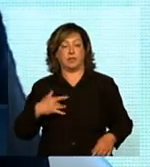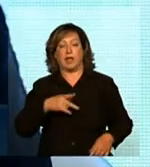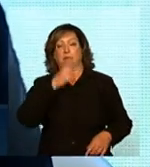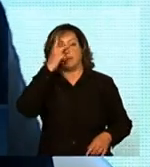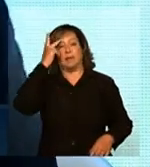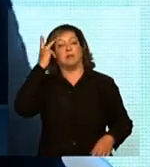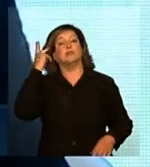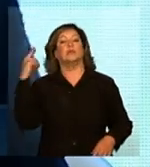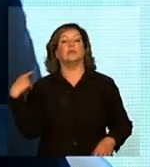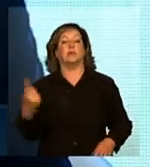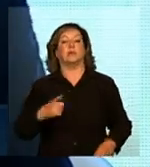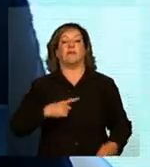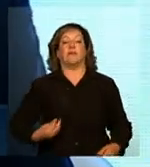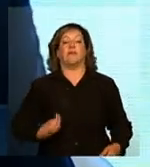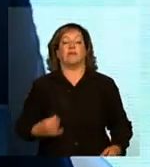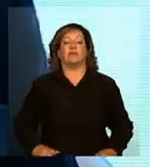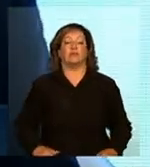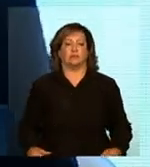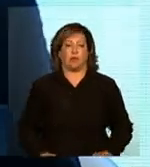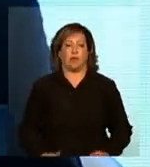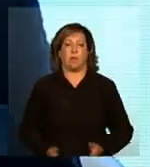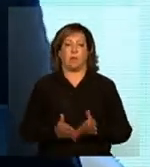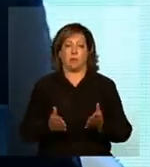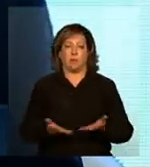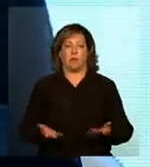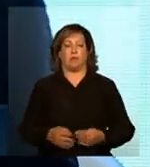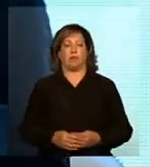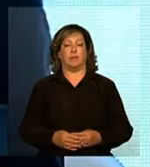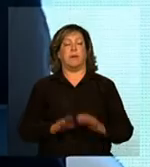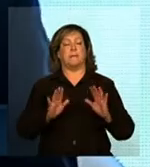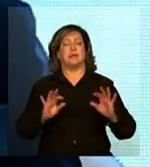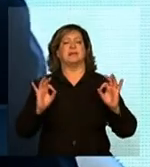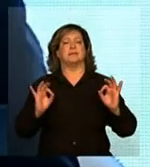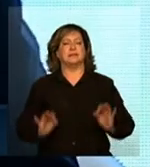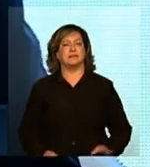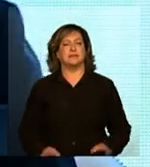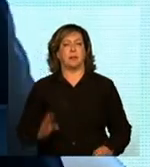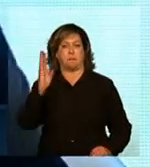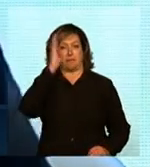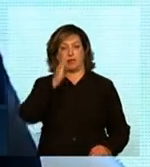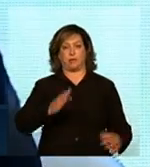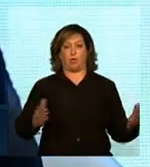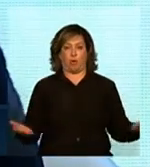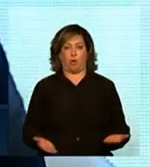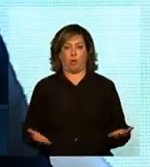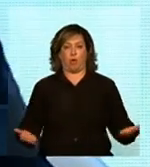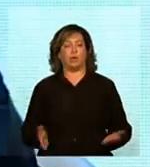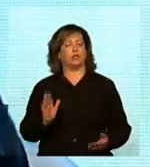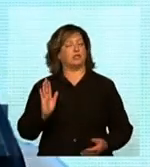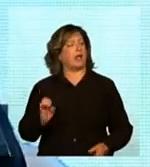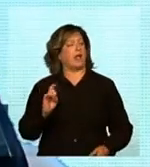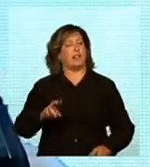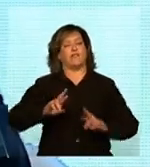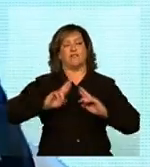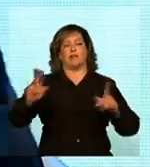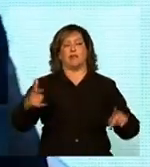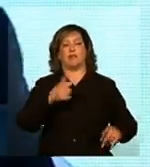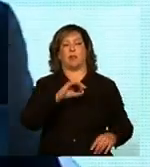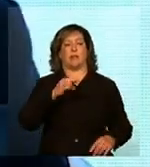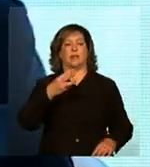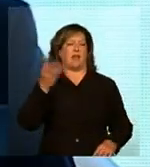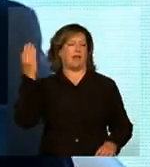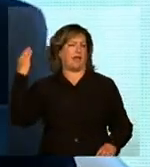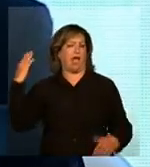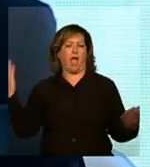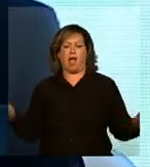de insegurança. Mas, com certeza, o Brasil de hoje já é muito diferente do Brasil de 2003. Milhões